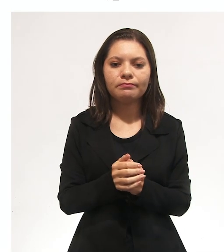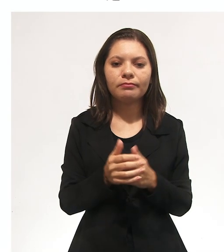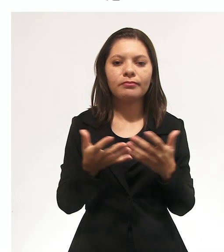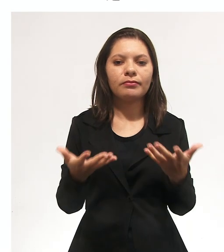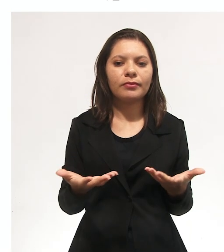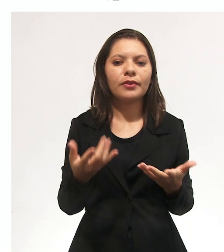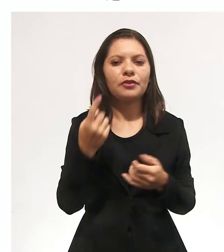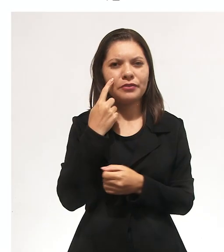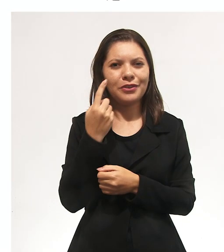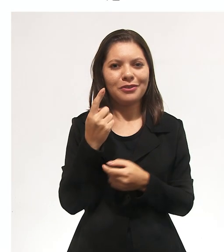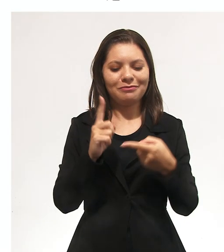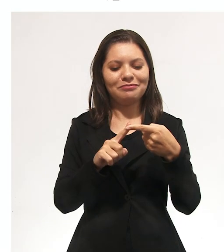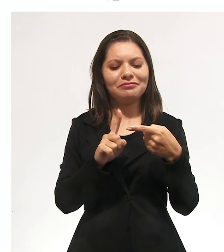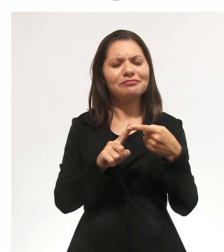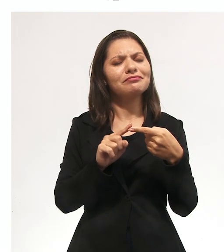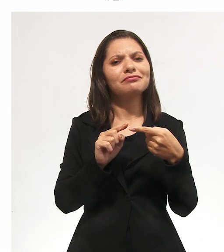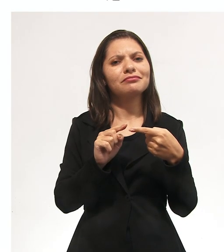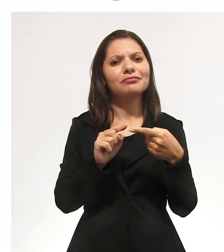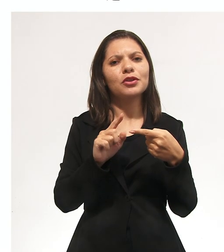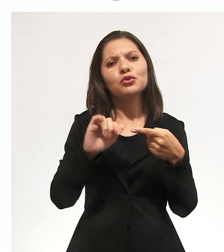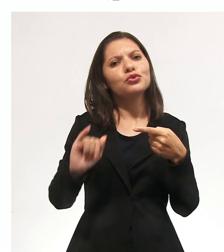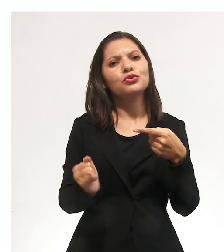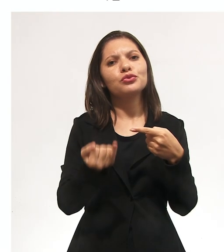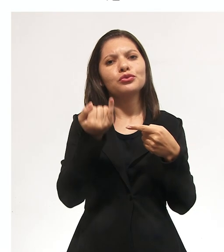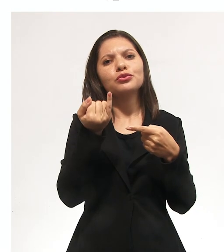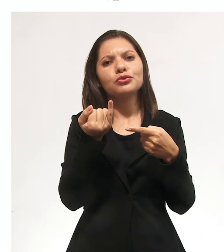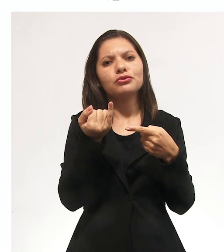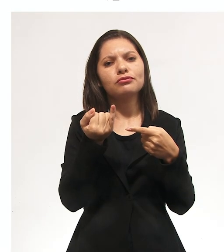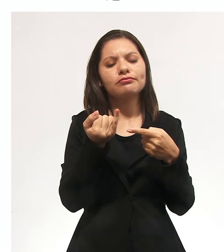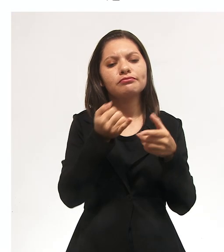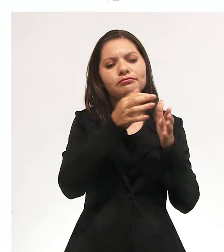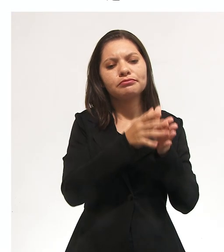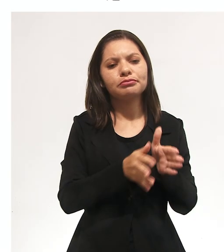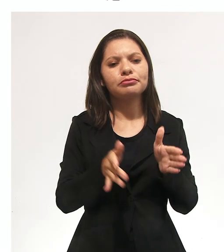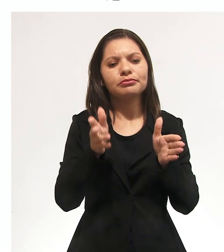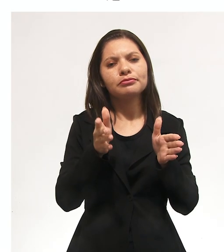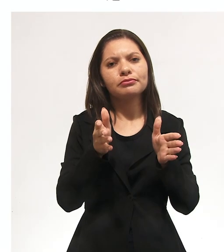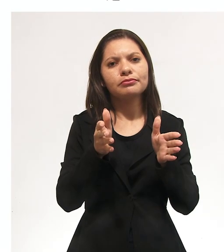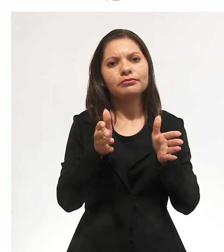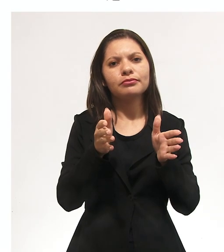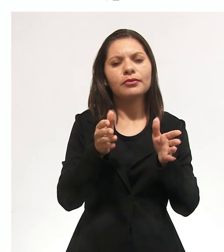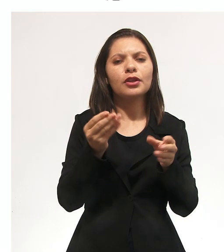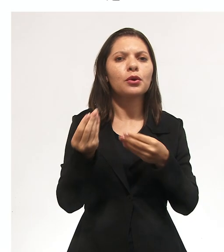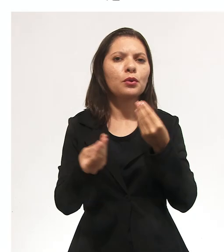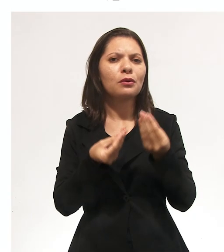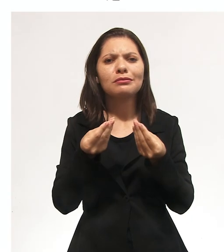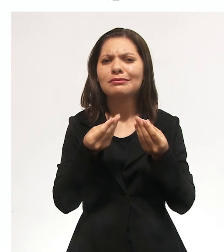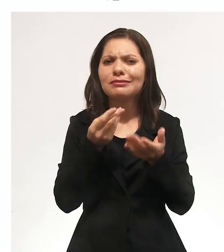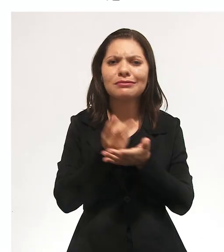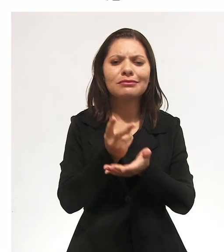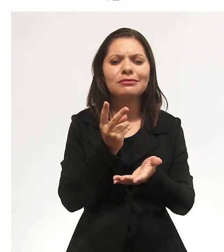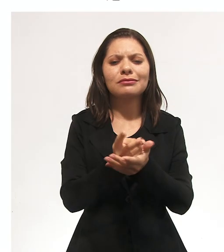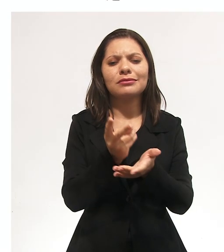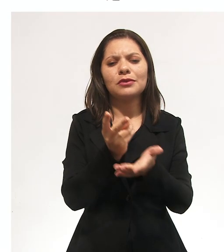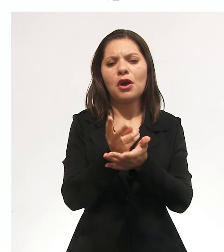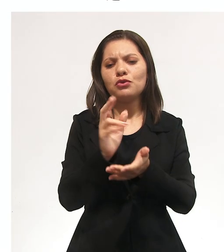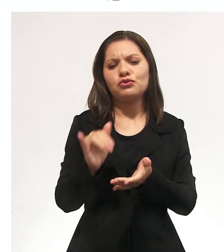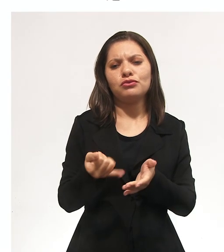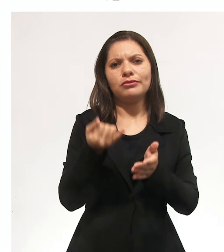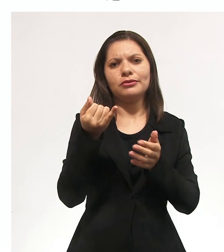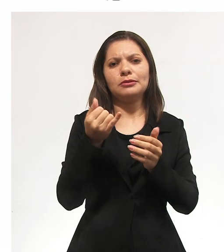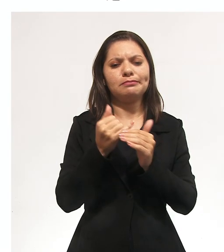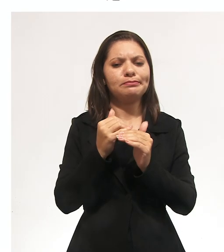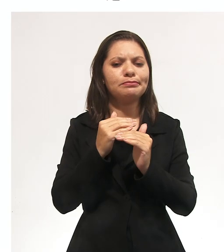esse regime, os juros gerados em cada período, eles são sempre os mesmos e